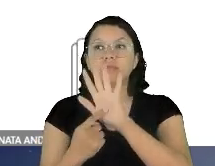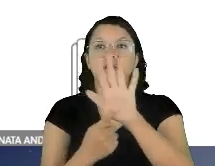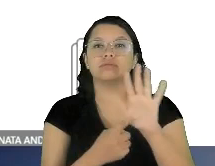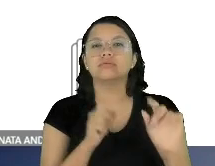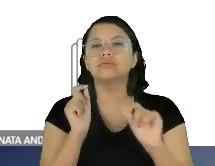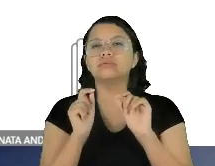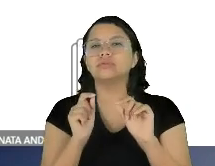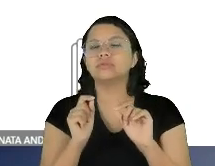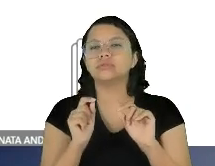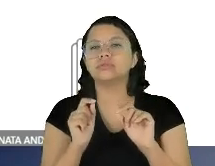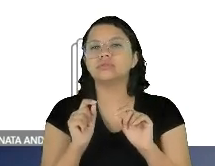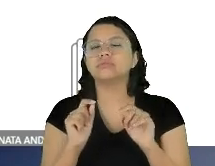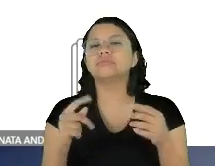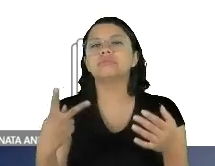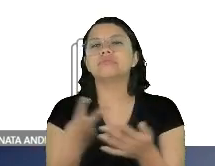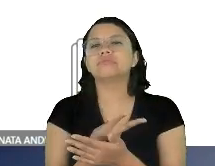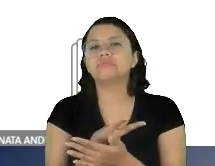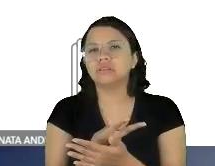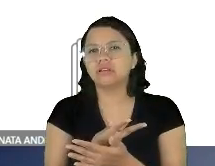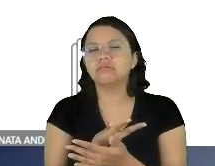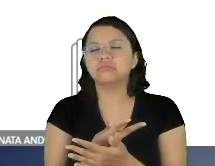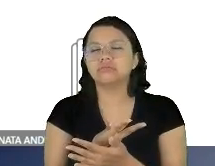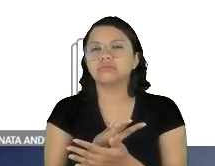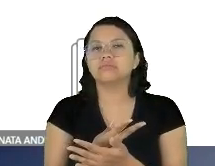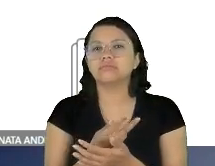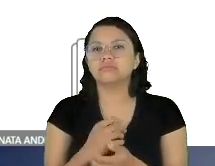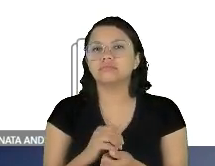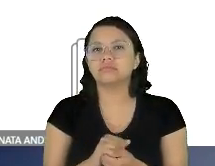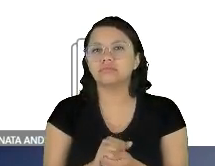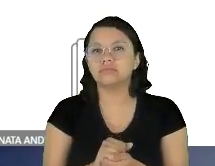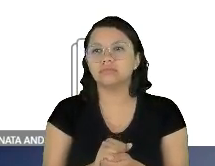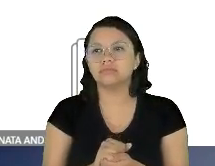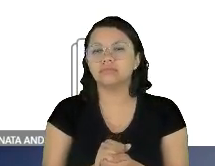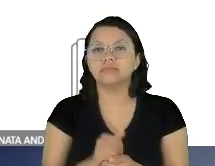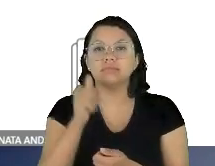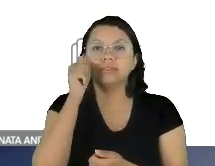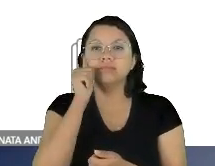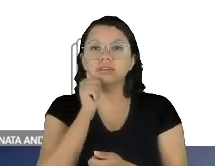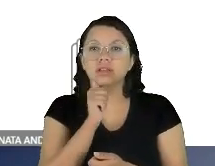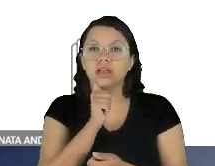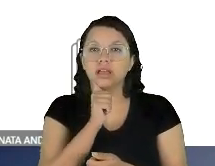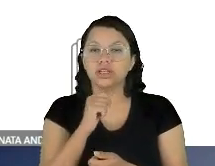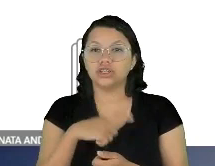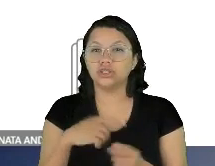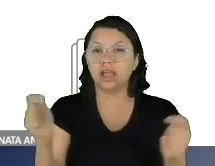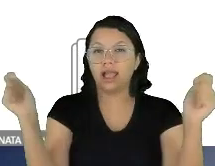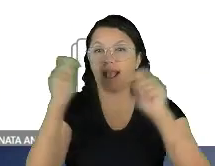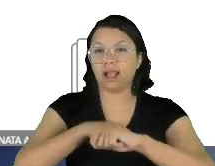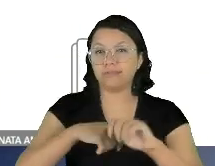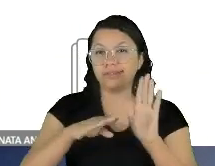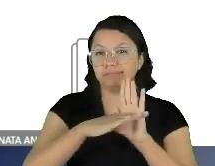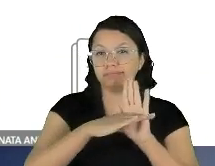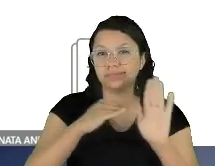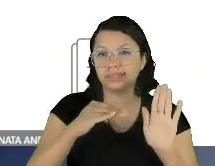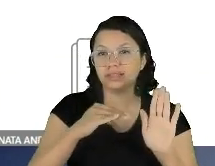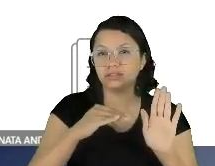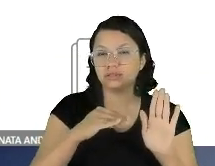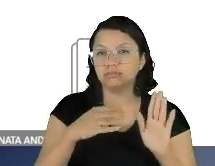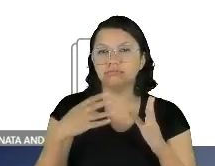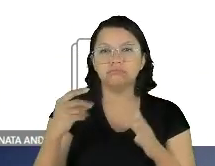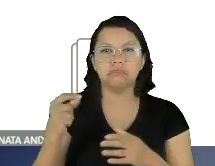mostrando quais foram as consequências da mulher ter tido capacidade relativa por muito